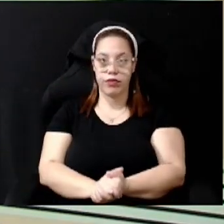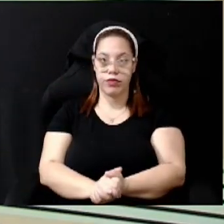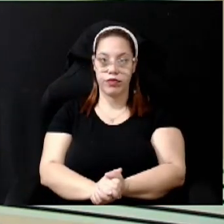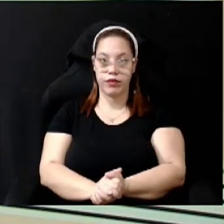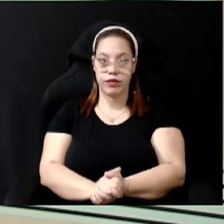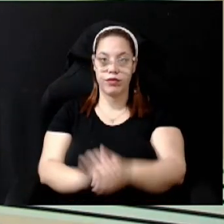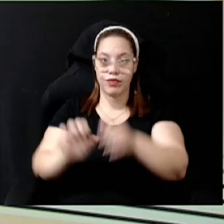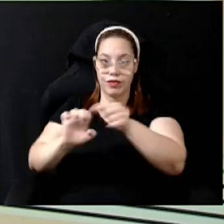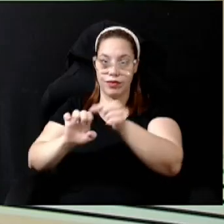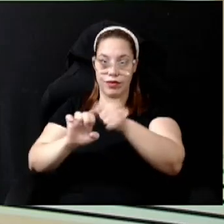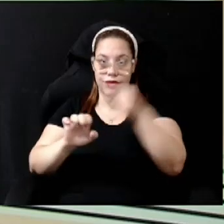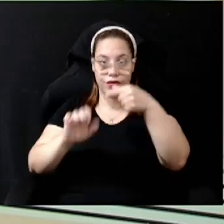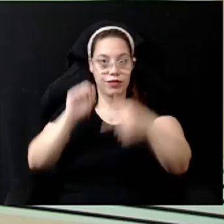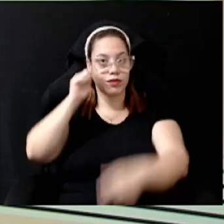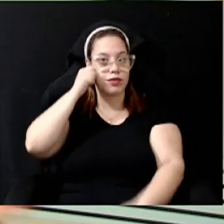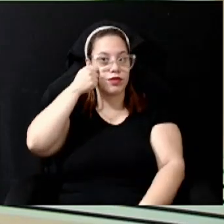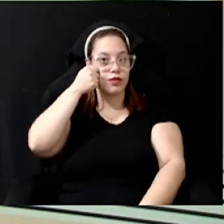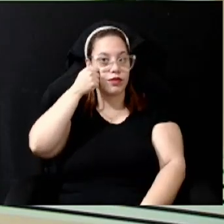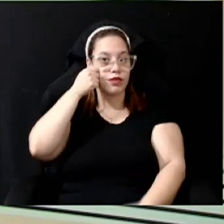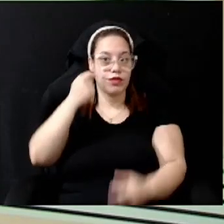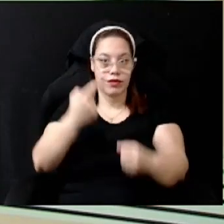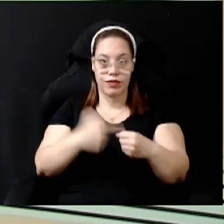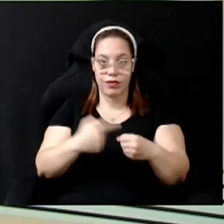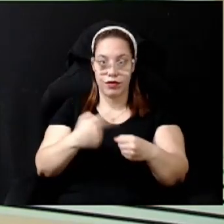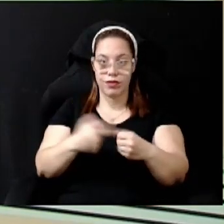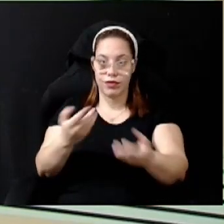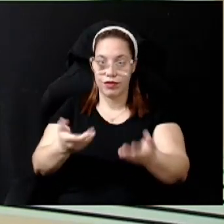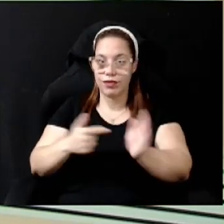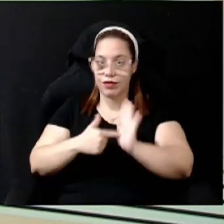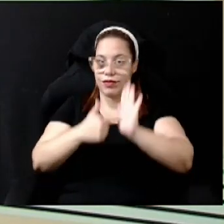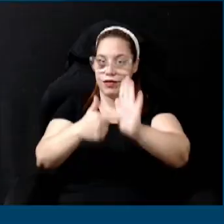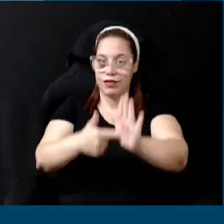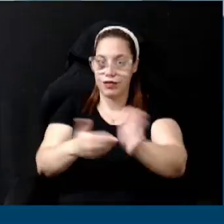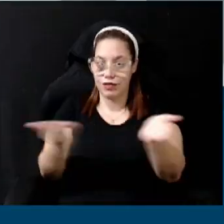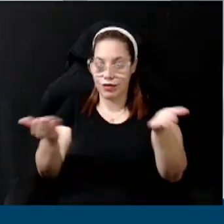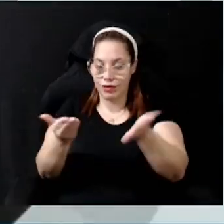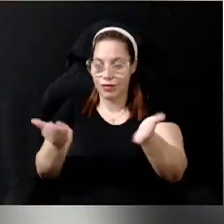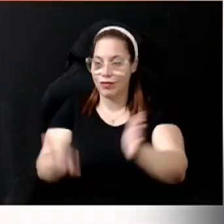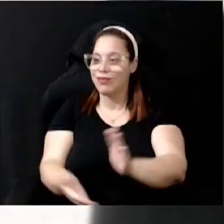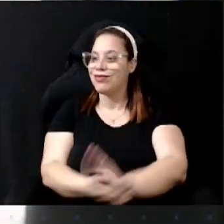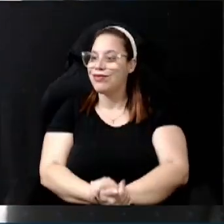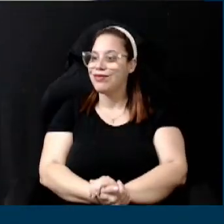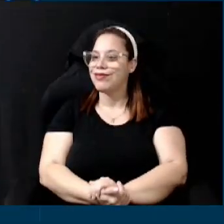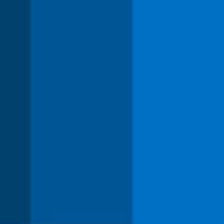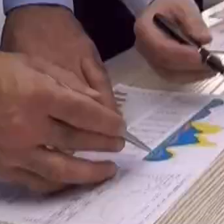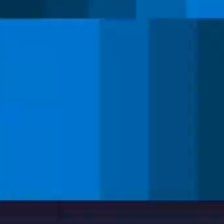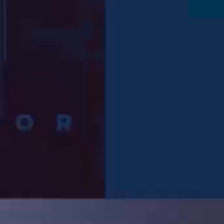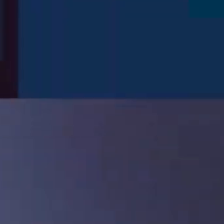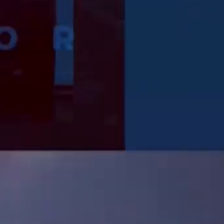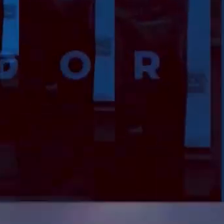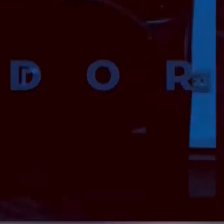empreendedoras negras do interior e que a gente mostra a partir de agora.